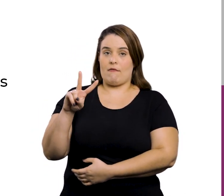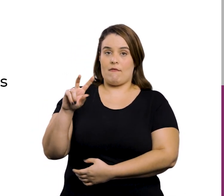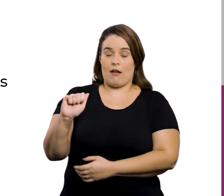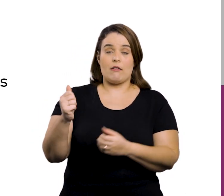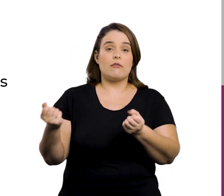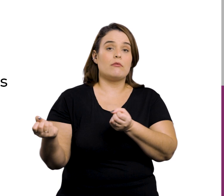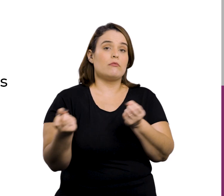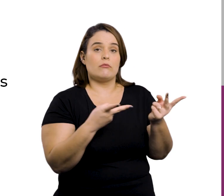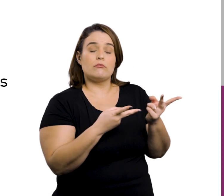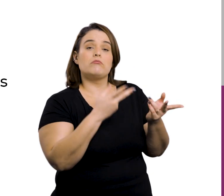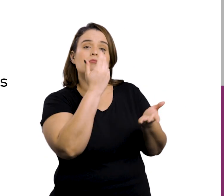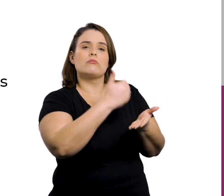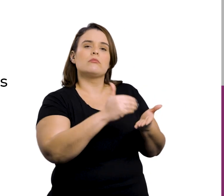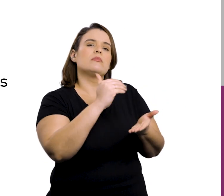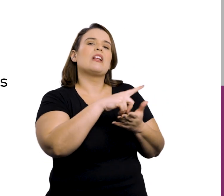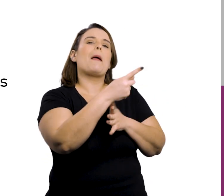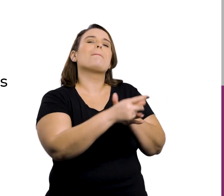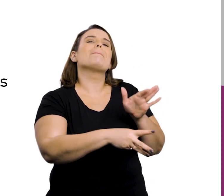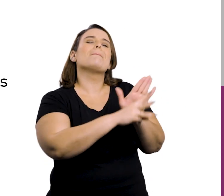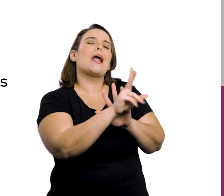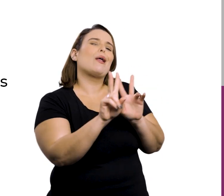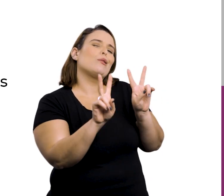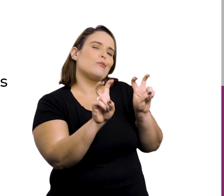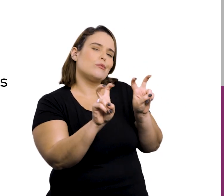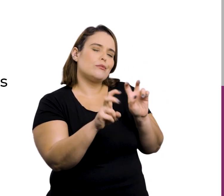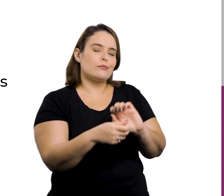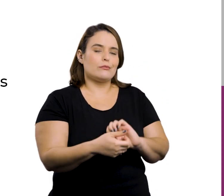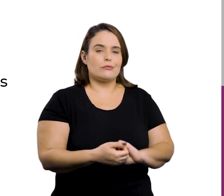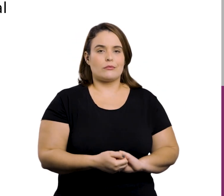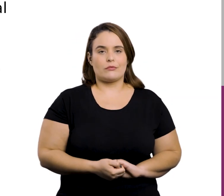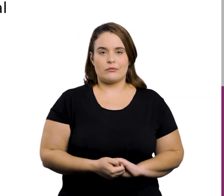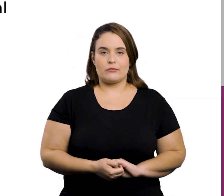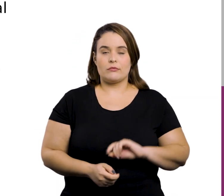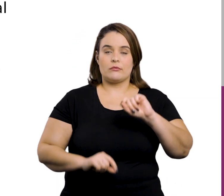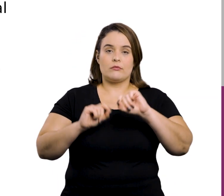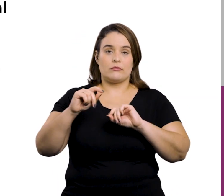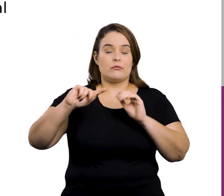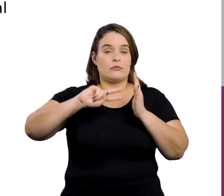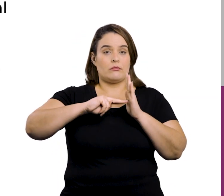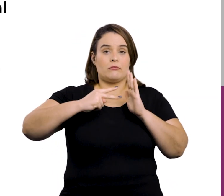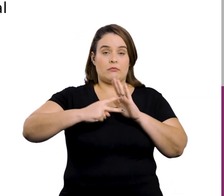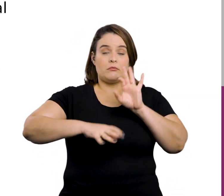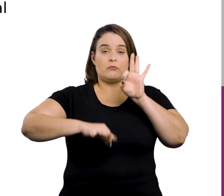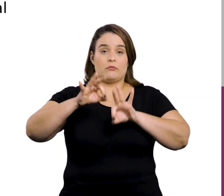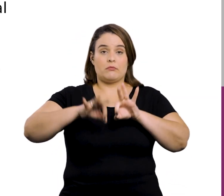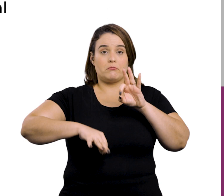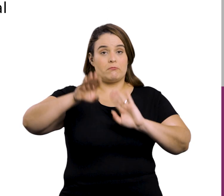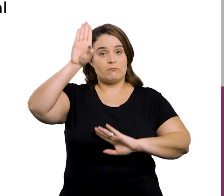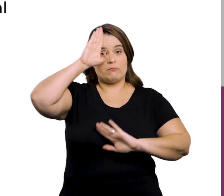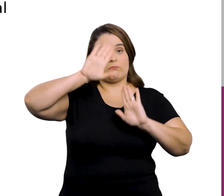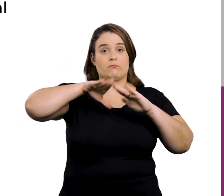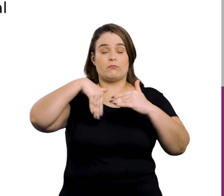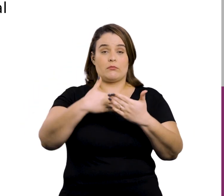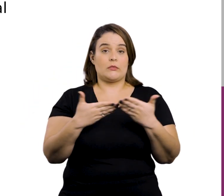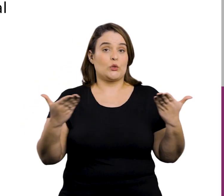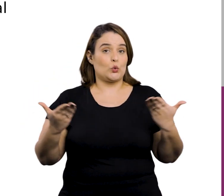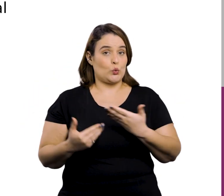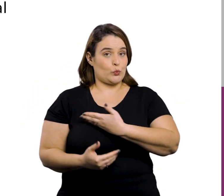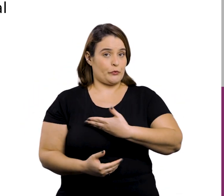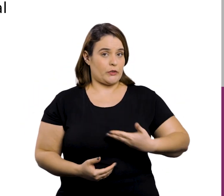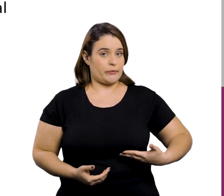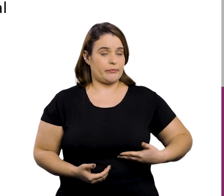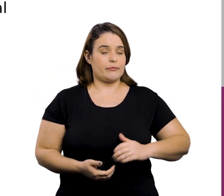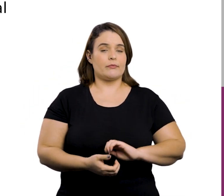vendem para as secretarias de educação essa metodologia. O que é o projeto de militarização das escolas do